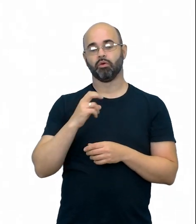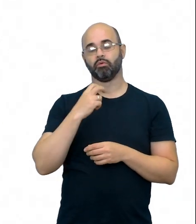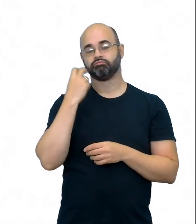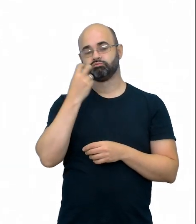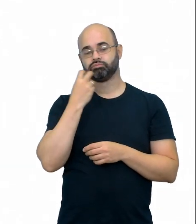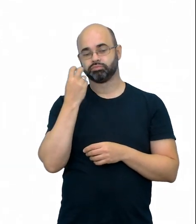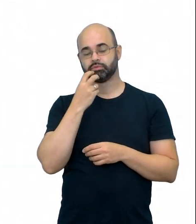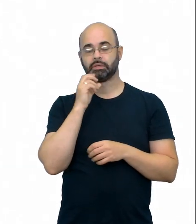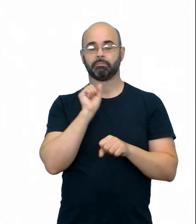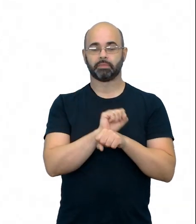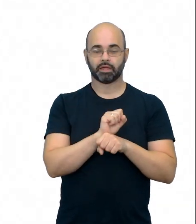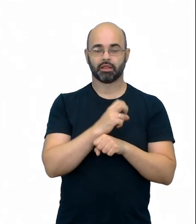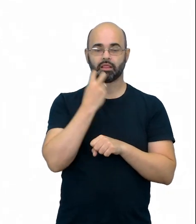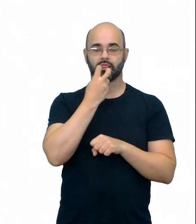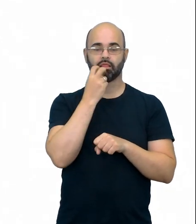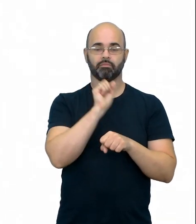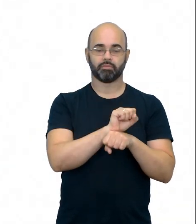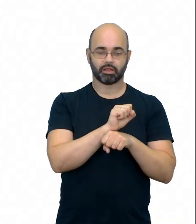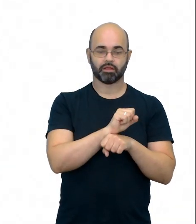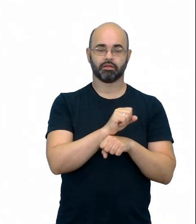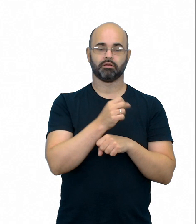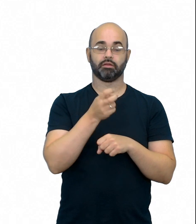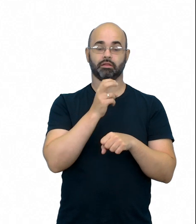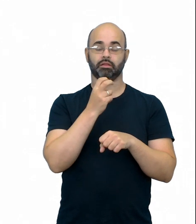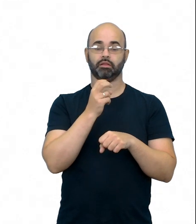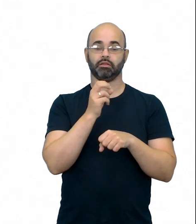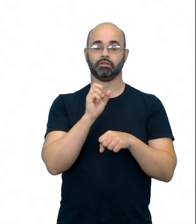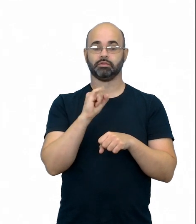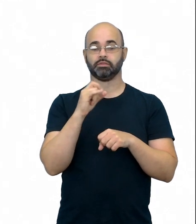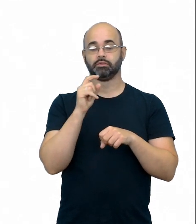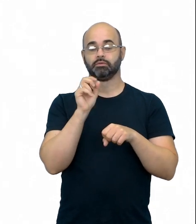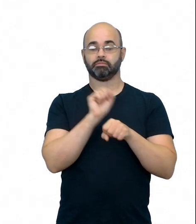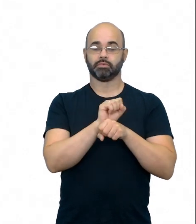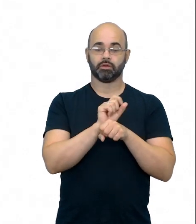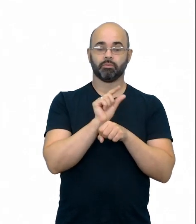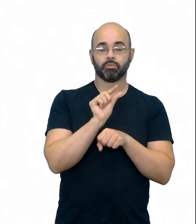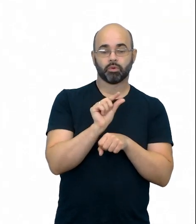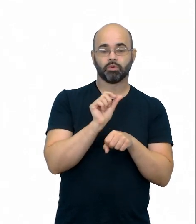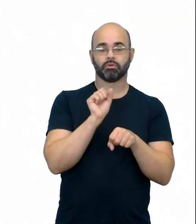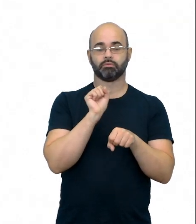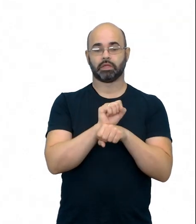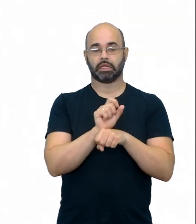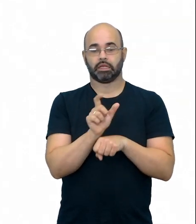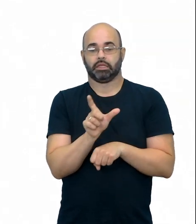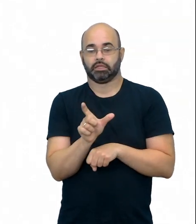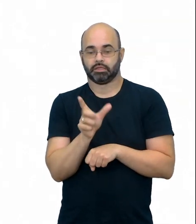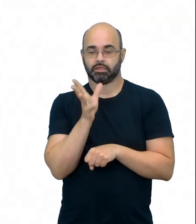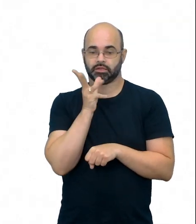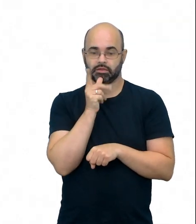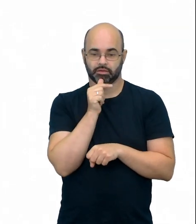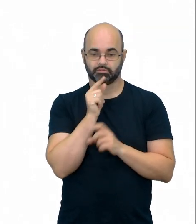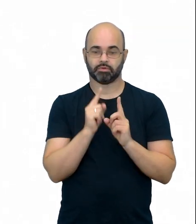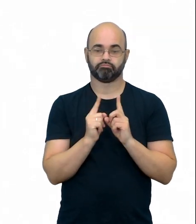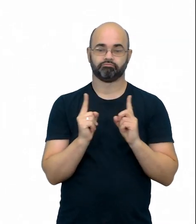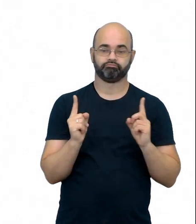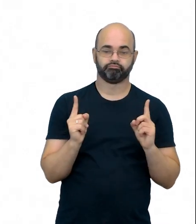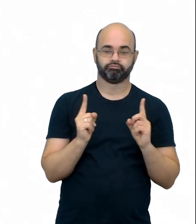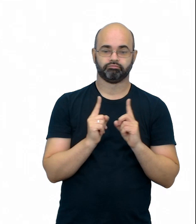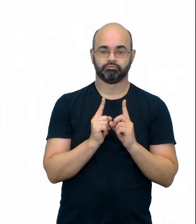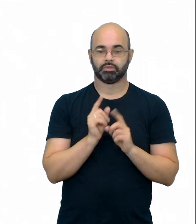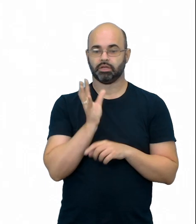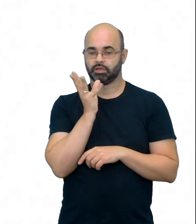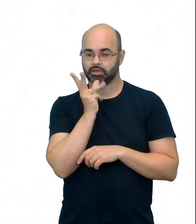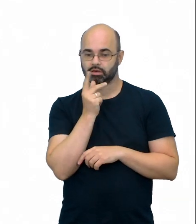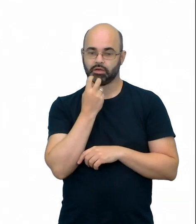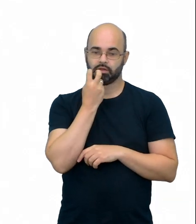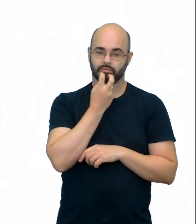breves, e socializar as respostas dos estudantes, destacando que esses gêneros, qualquer um